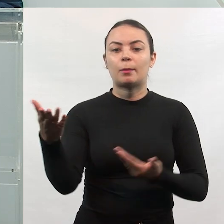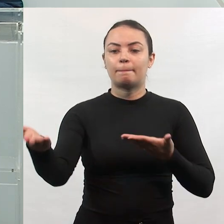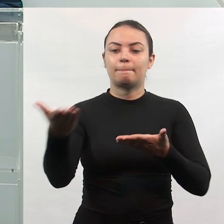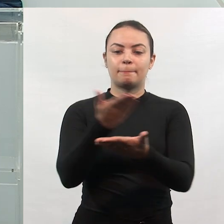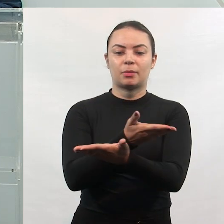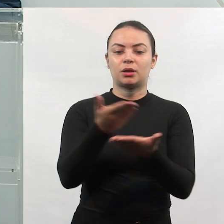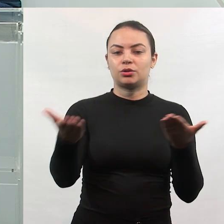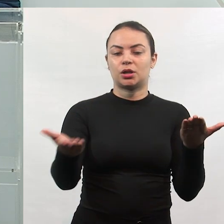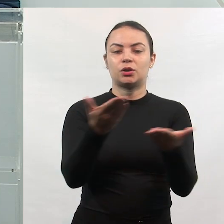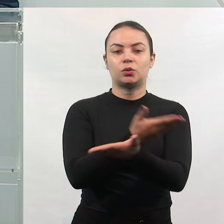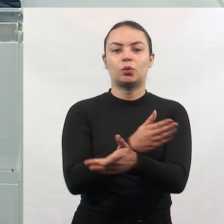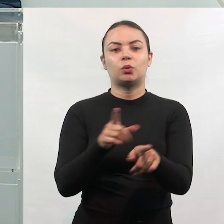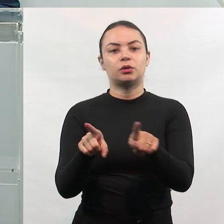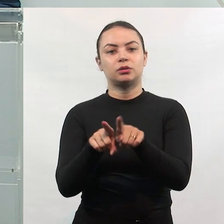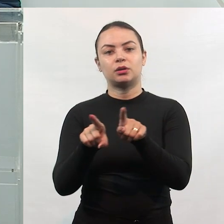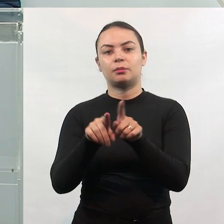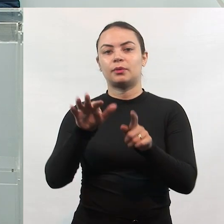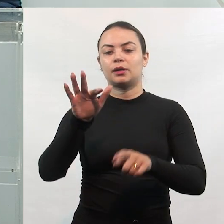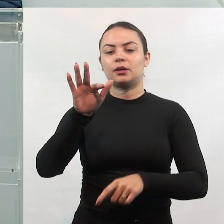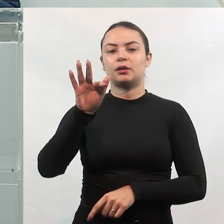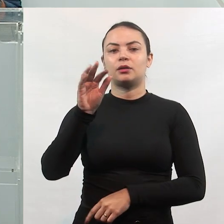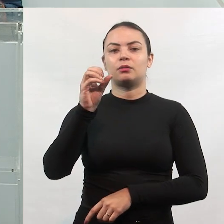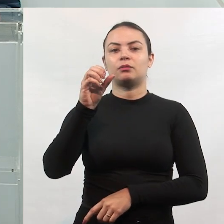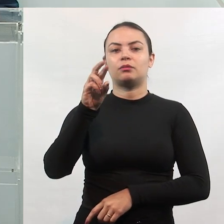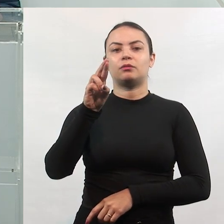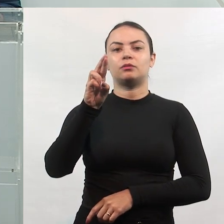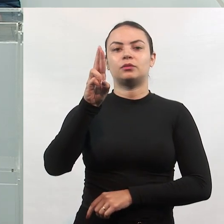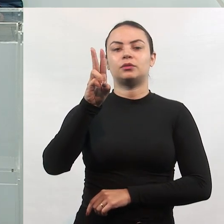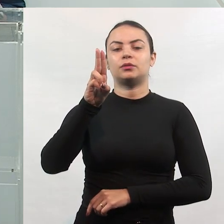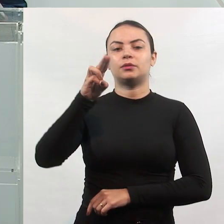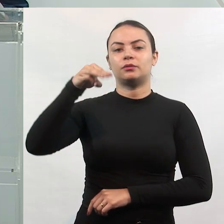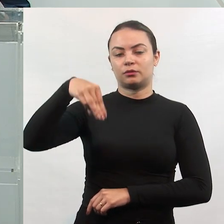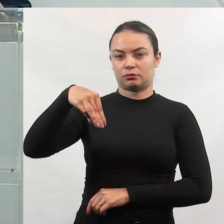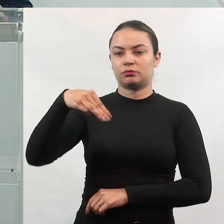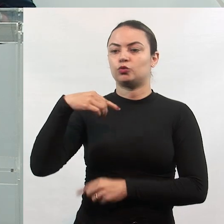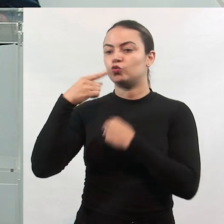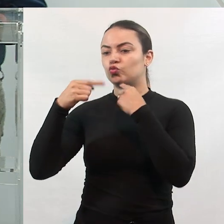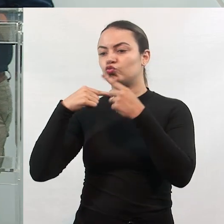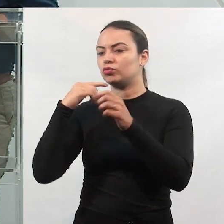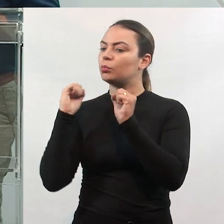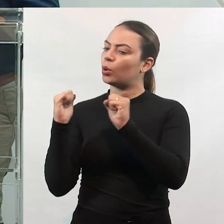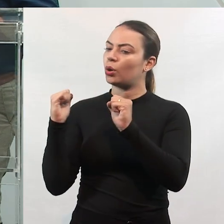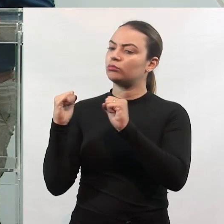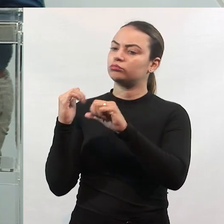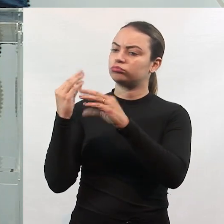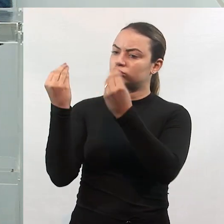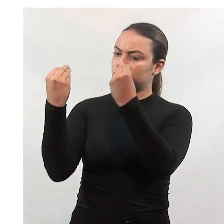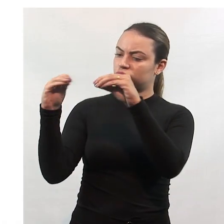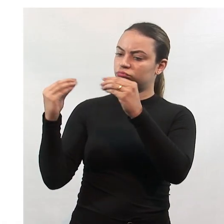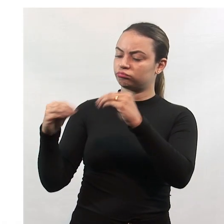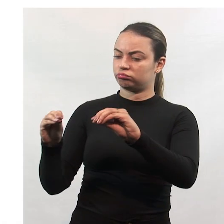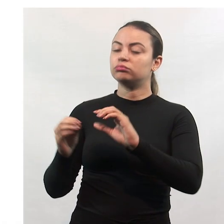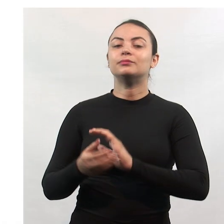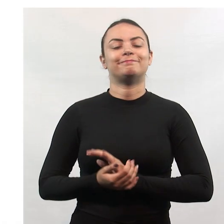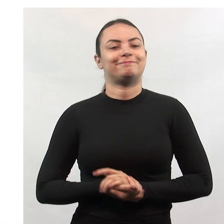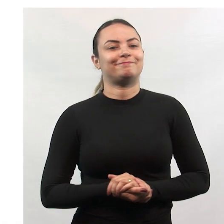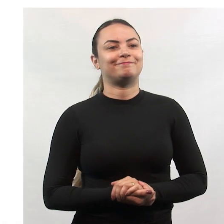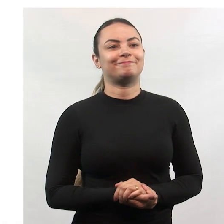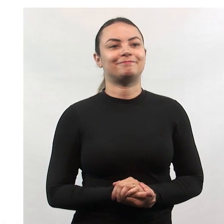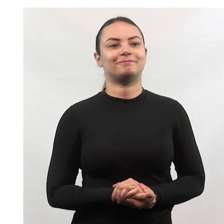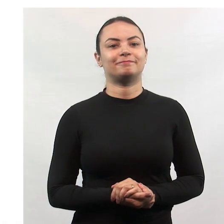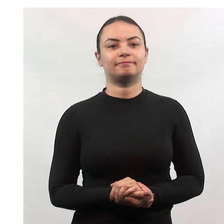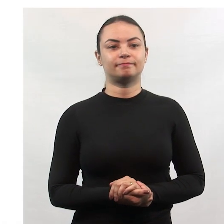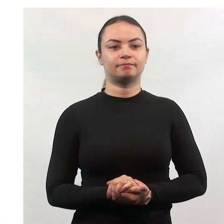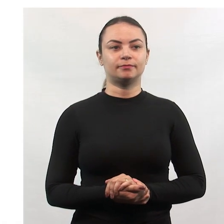nosso fórum de dúvidas também está à disposição, né, e a gente vai aí trocando ao longo desse caminho, tá? Então,